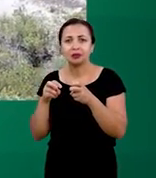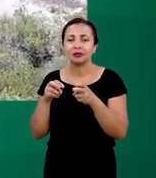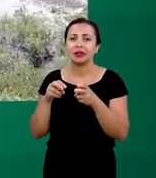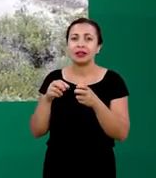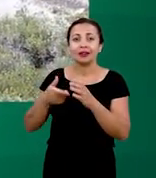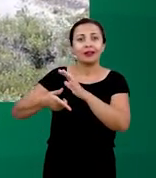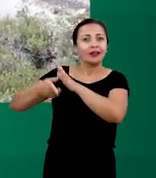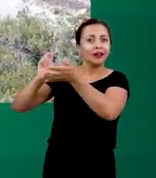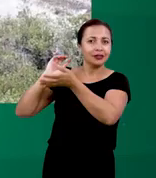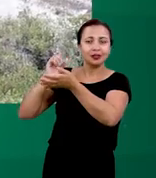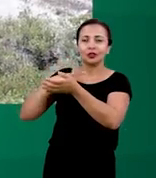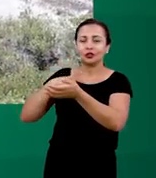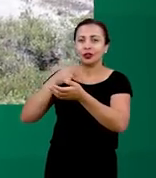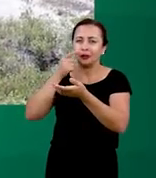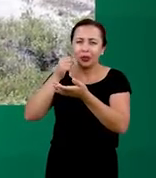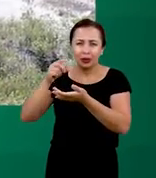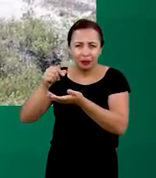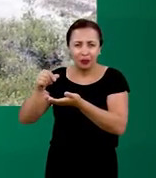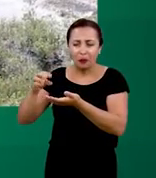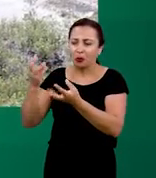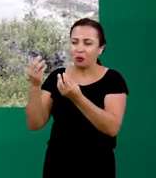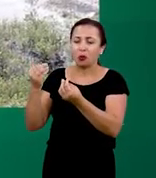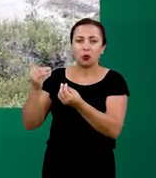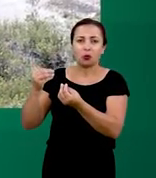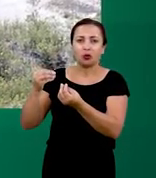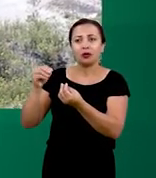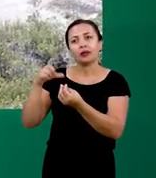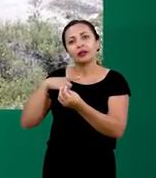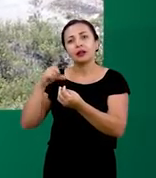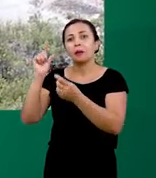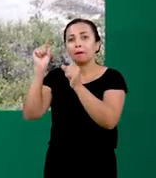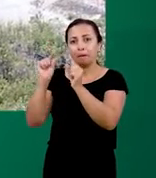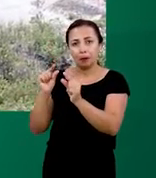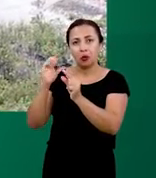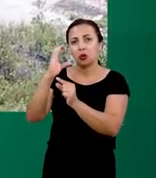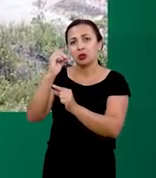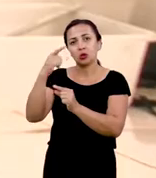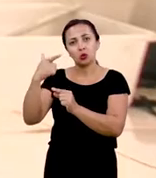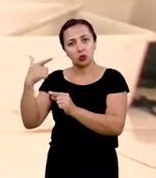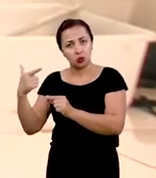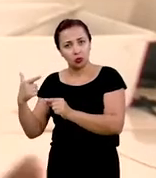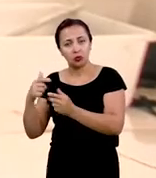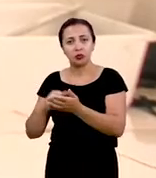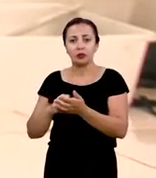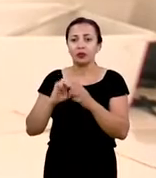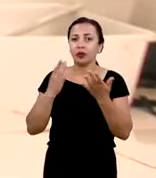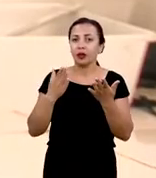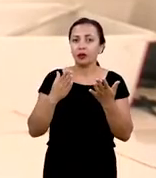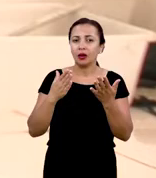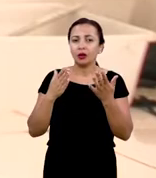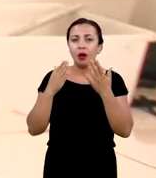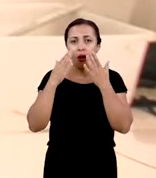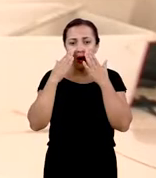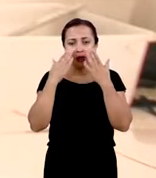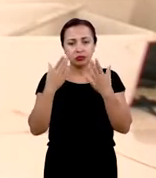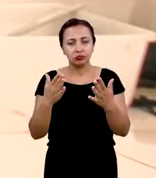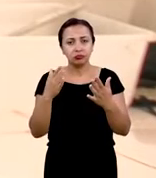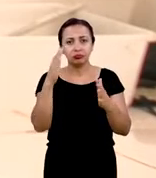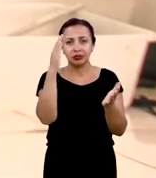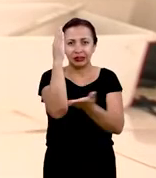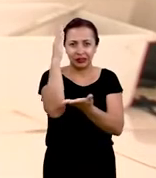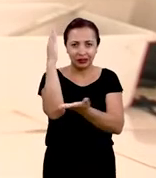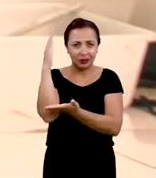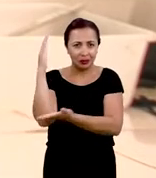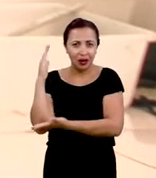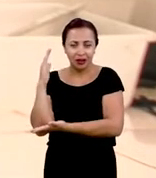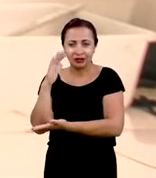que antigamente havia salinas, é a área que tem os menores estoques de carbono. Quando a gente impacta o solo, quando a gente desmata